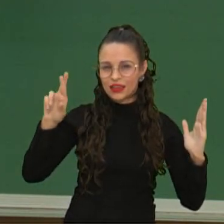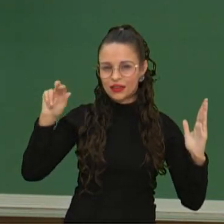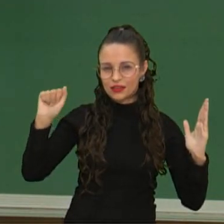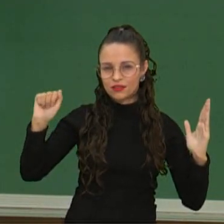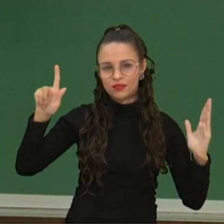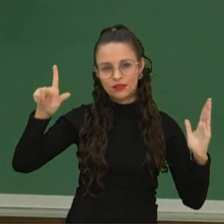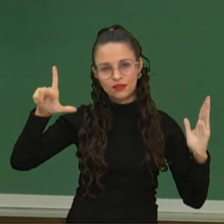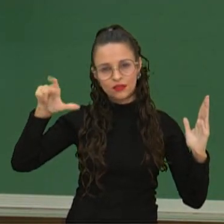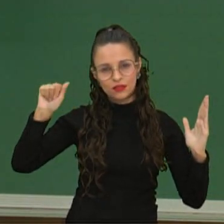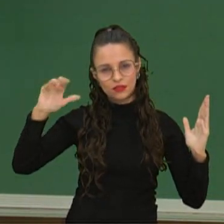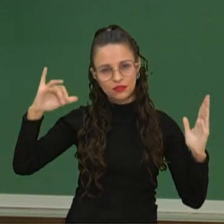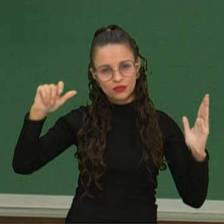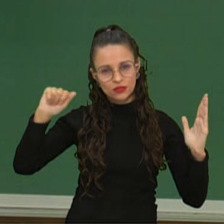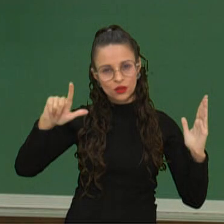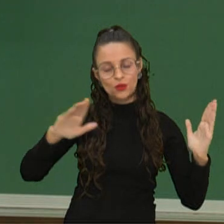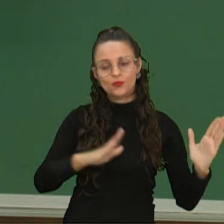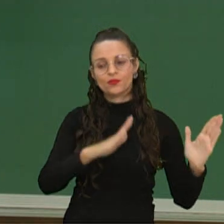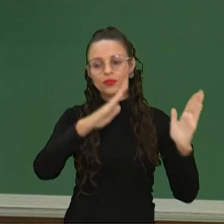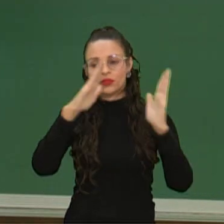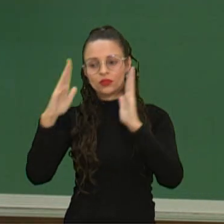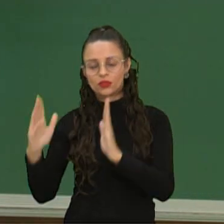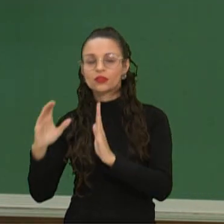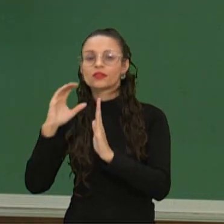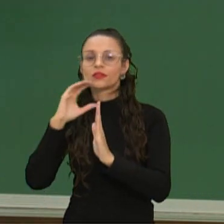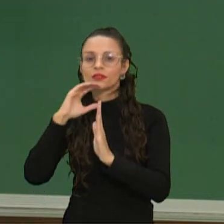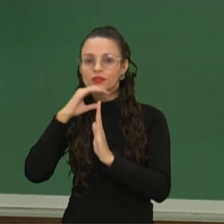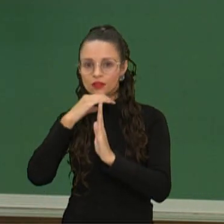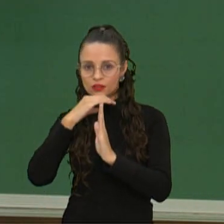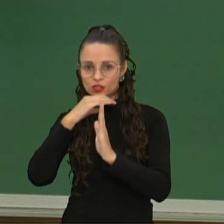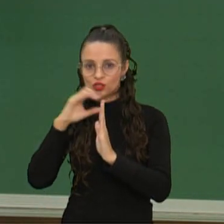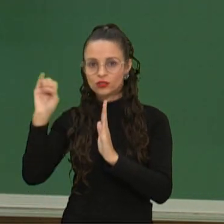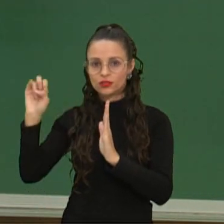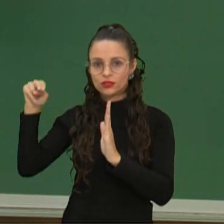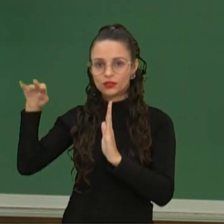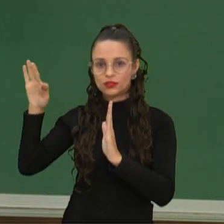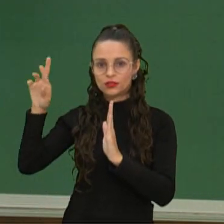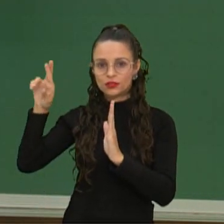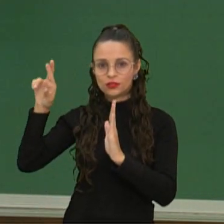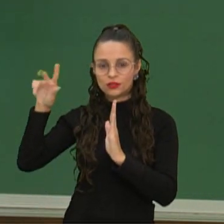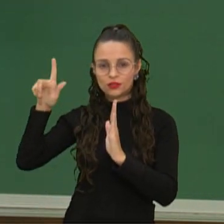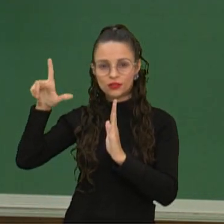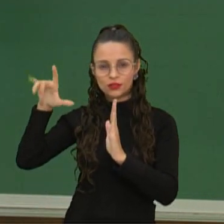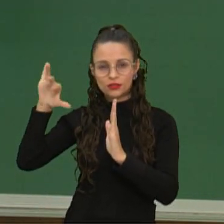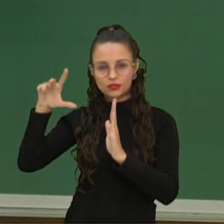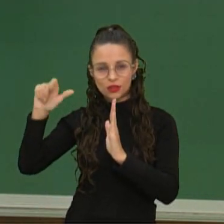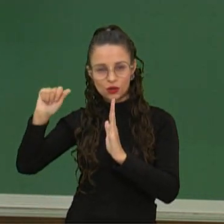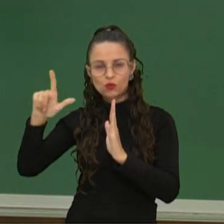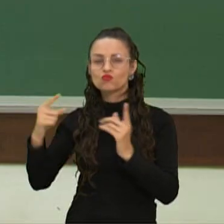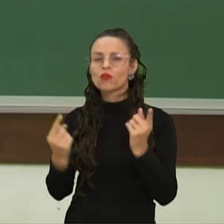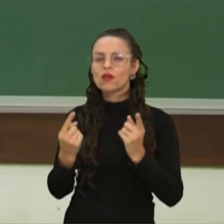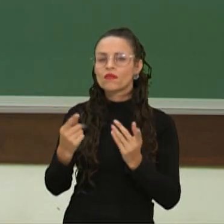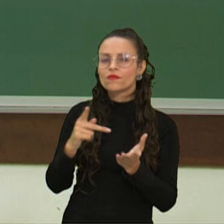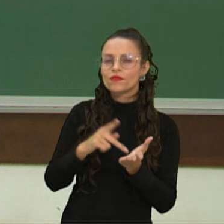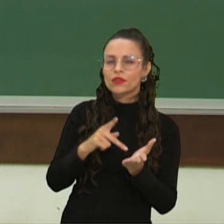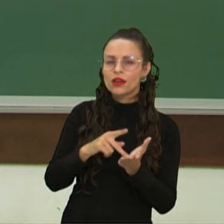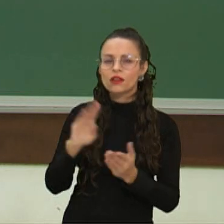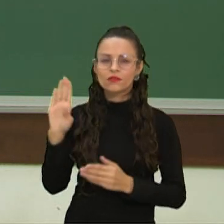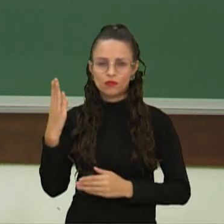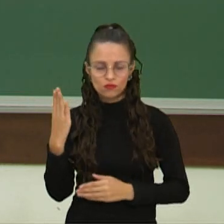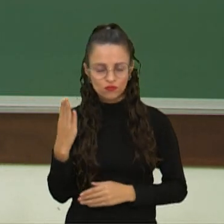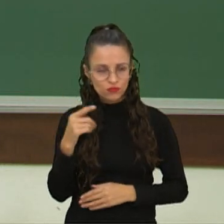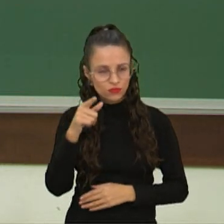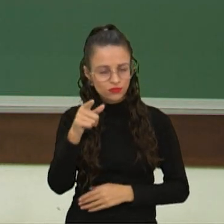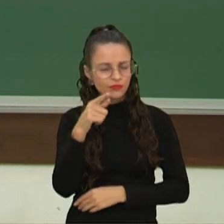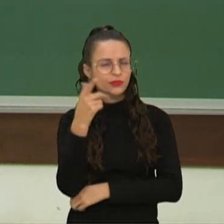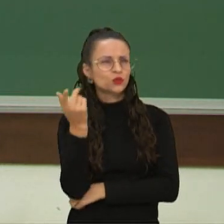glacial, e o período quente, né, o interglacial. Fact or fake? Usa o conhecimento prévio